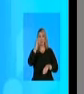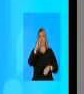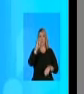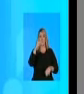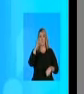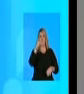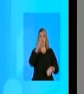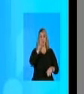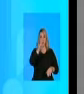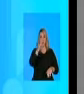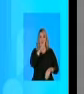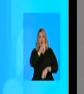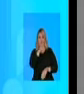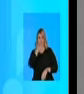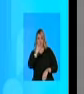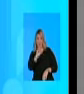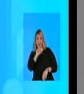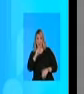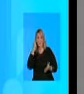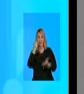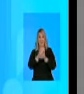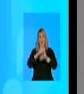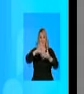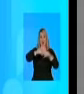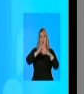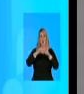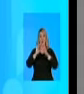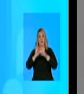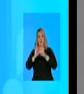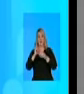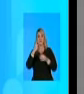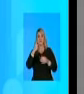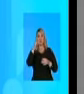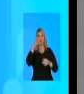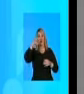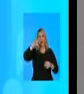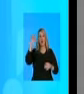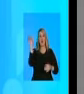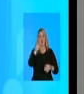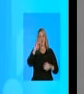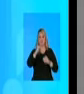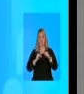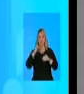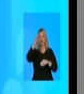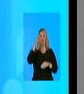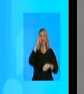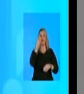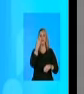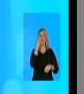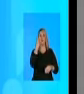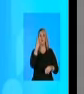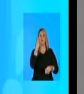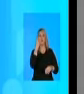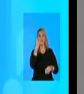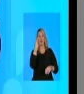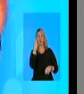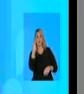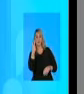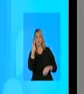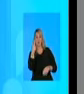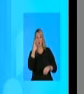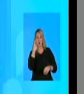forma para pagar a conta das Olimpíadas de R$ 159 para R$ 3.242, de um